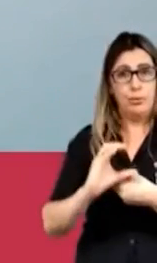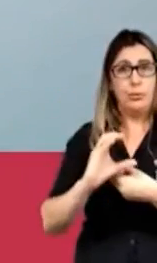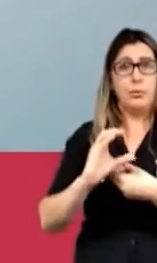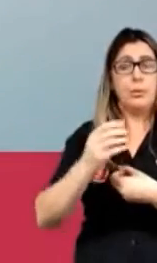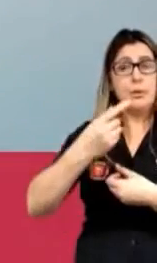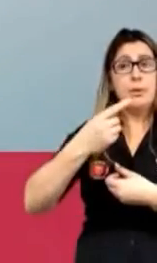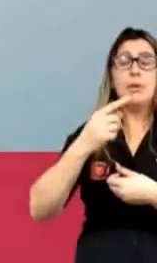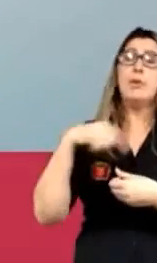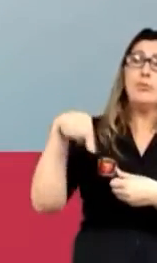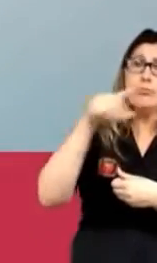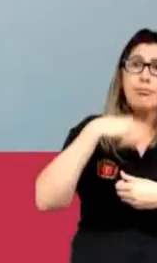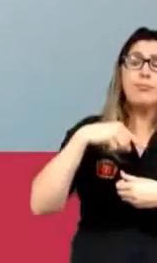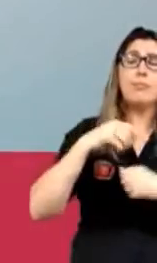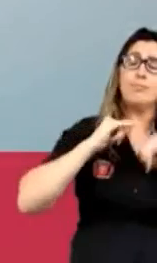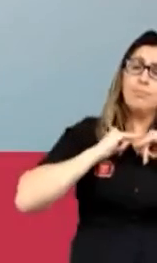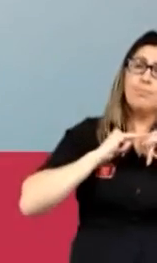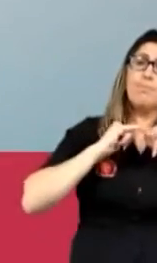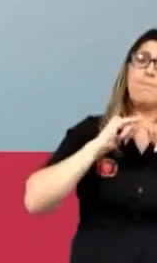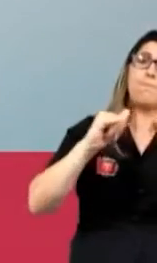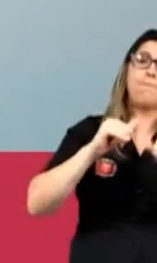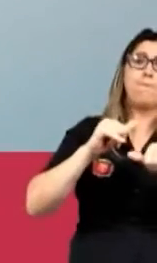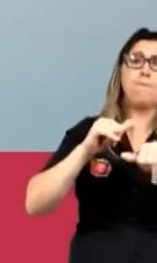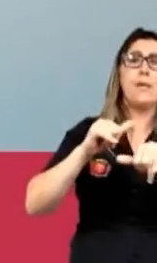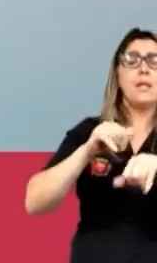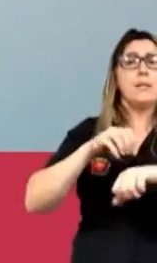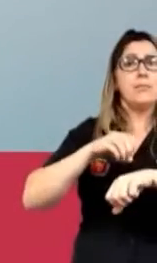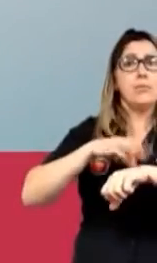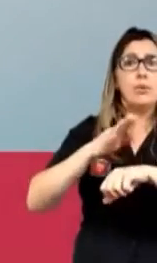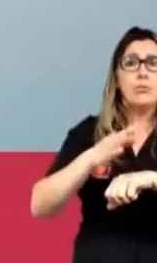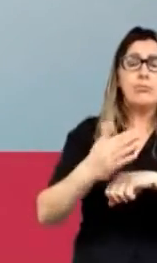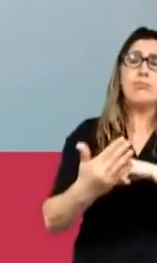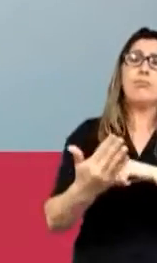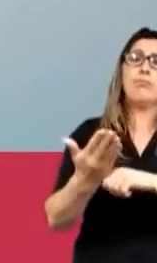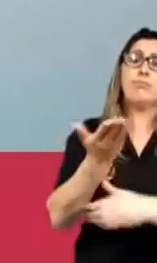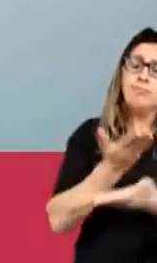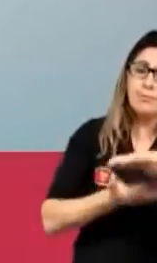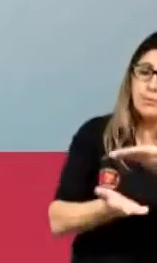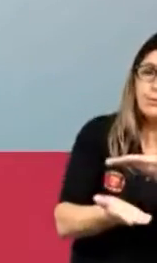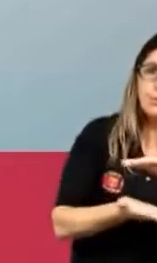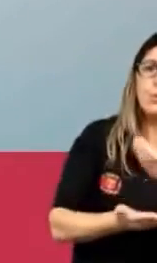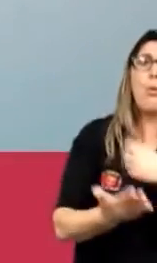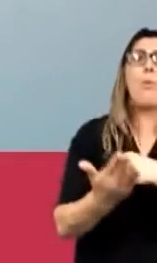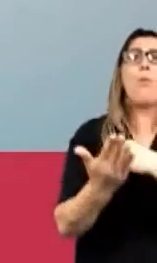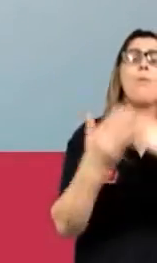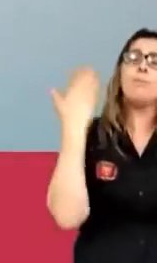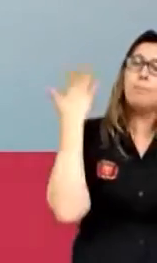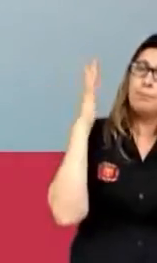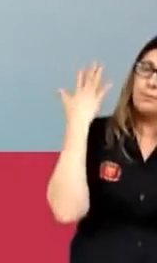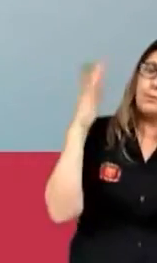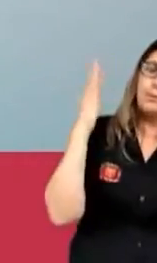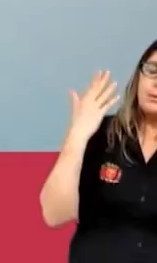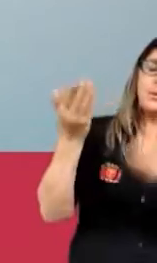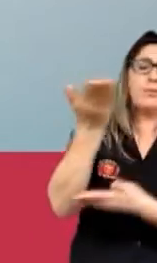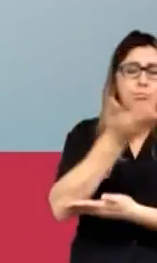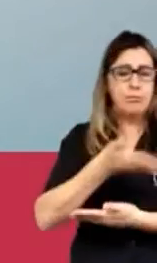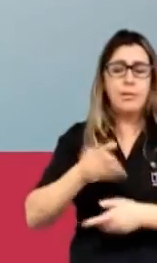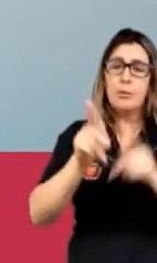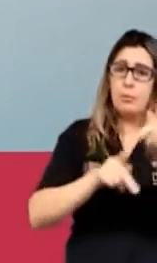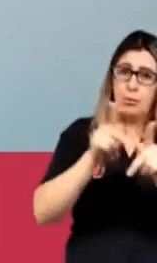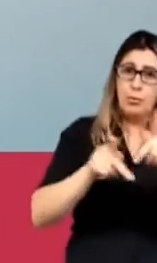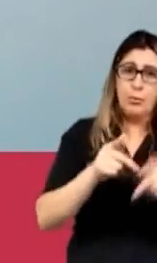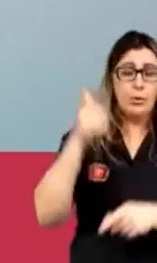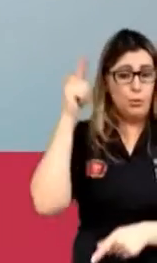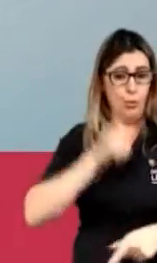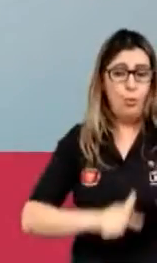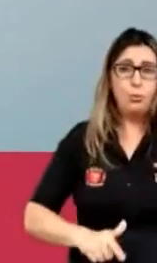realmente chama a população para ajudar nessa colaboração, parabeniza a todos, né, pelas ações que estão sendo feitas,